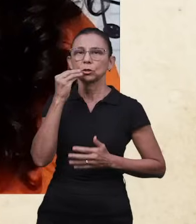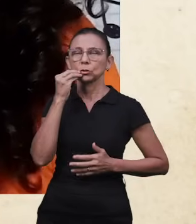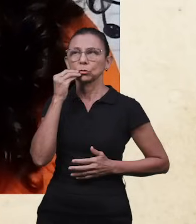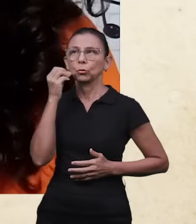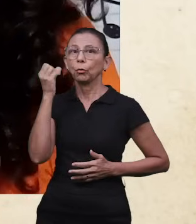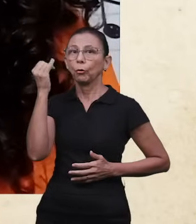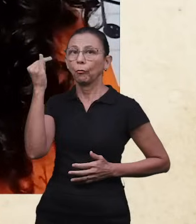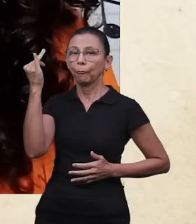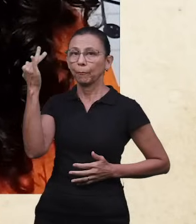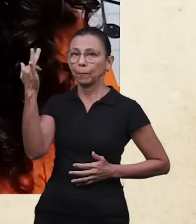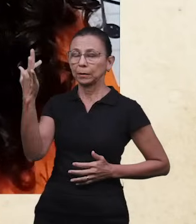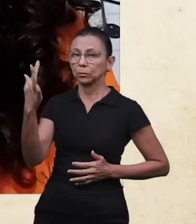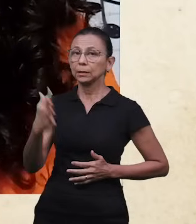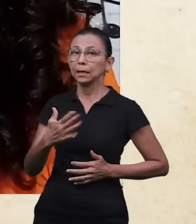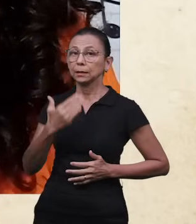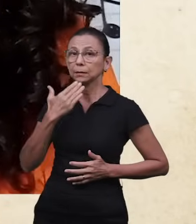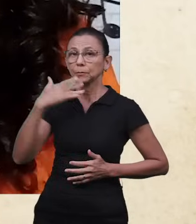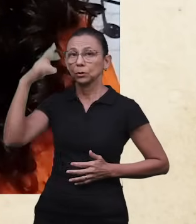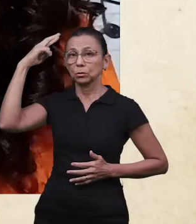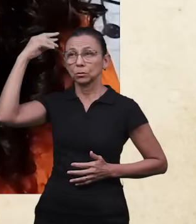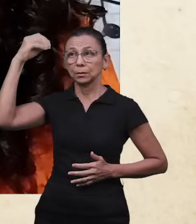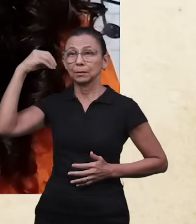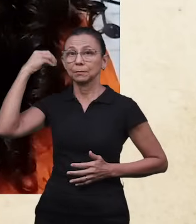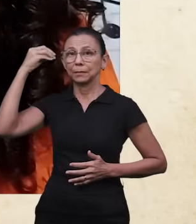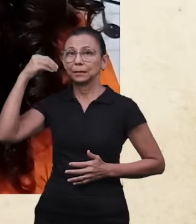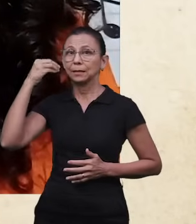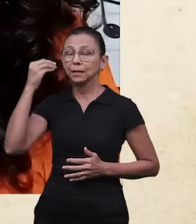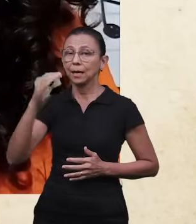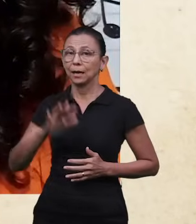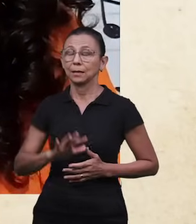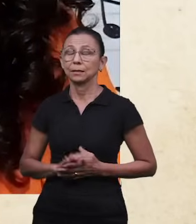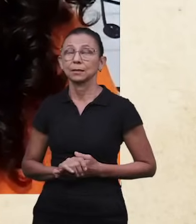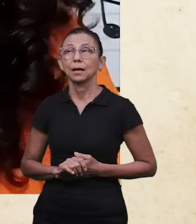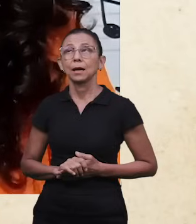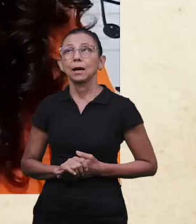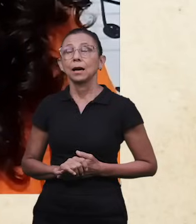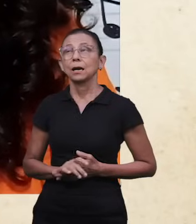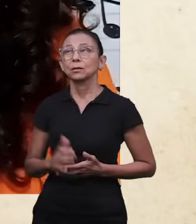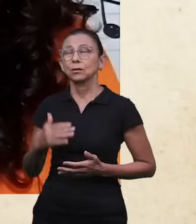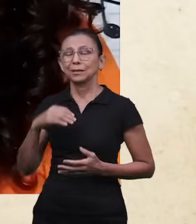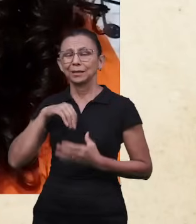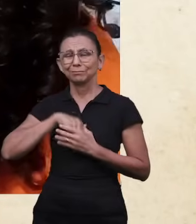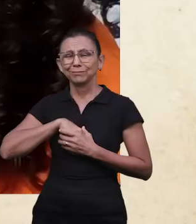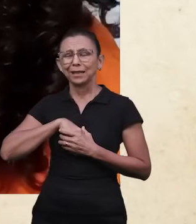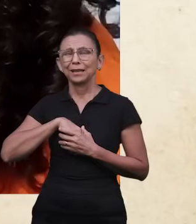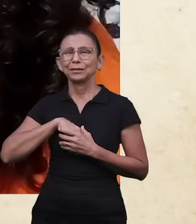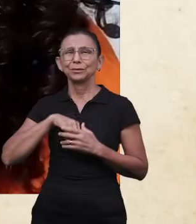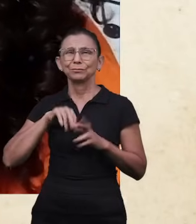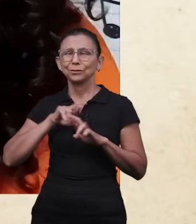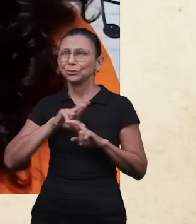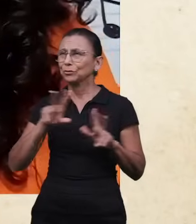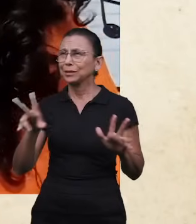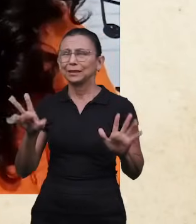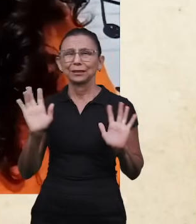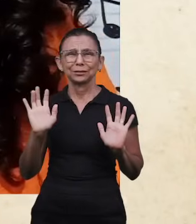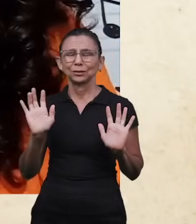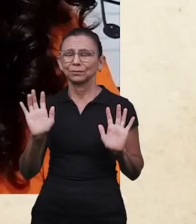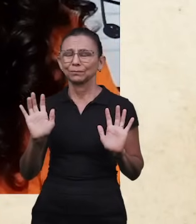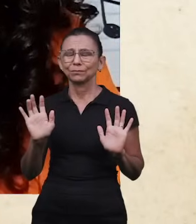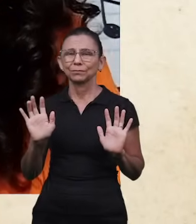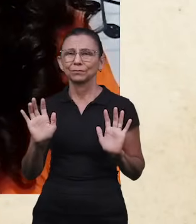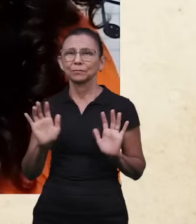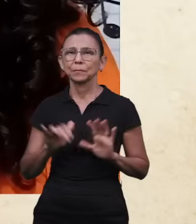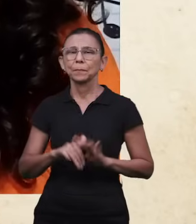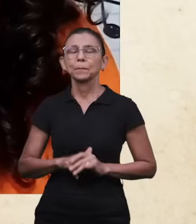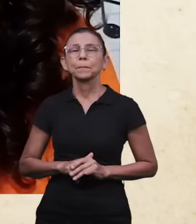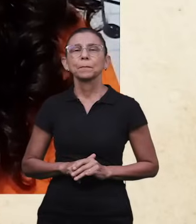uma experiência com o Senhor. Que eu não queria descer da mesma forma que eu subi, que eu queria que o Senhor falasse profundamente com a minha vida. E ali no final da